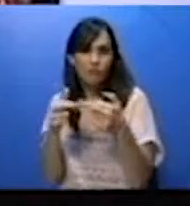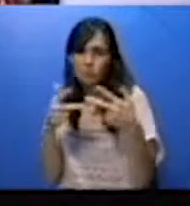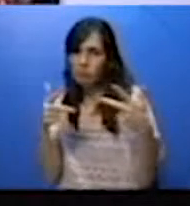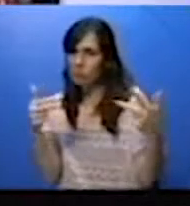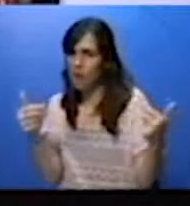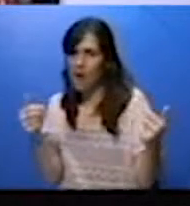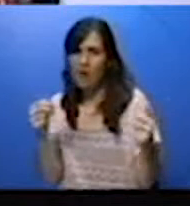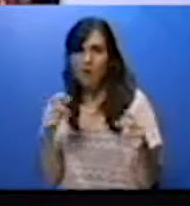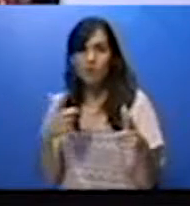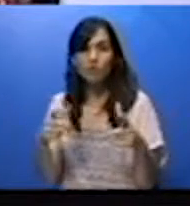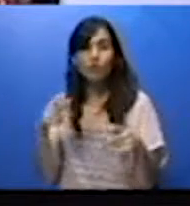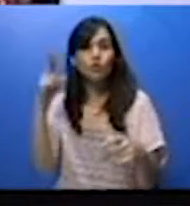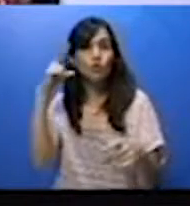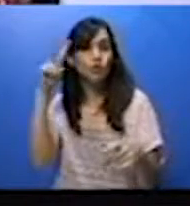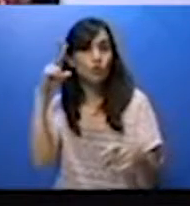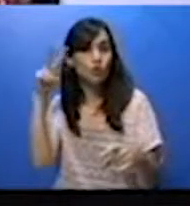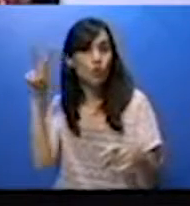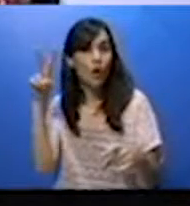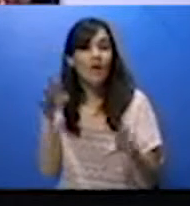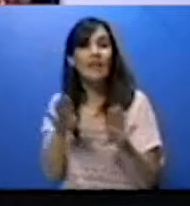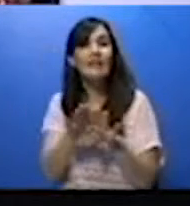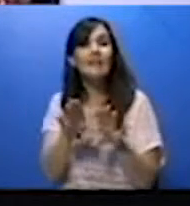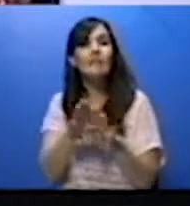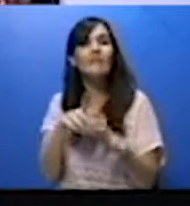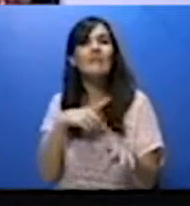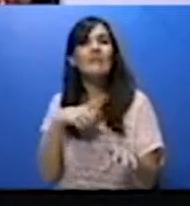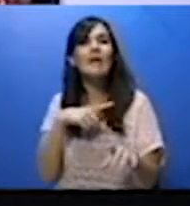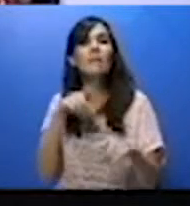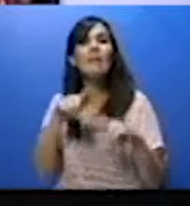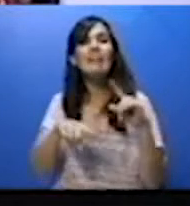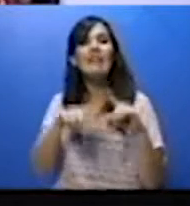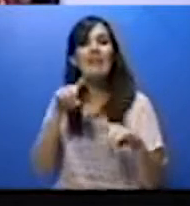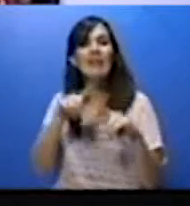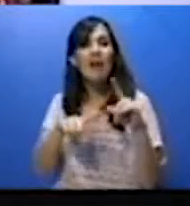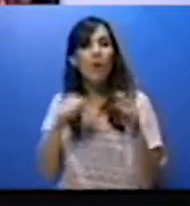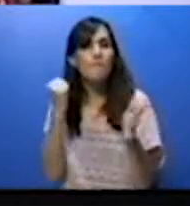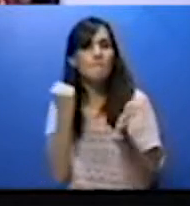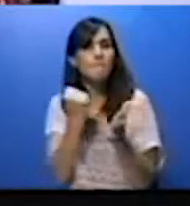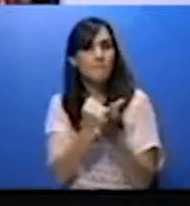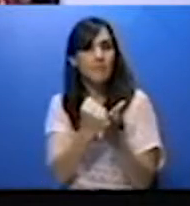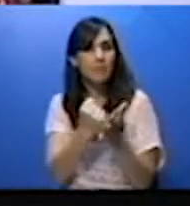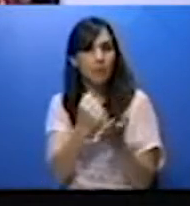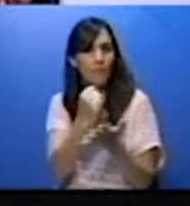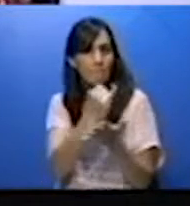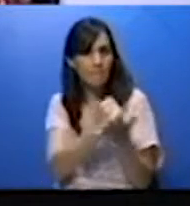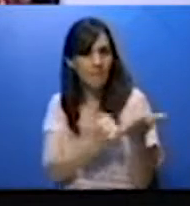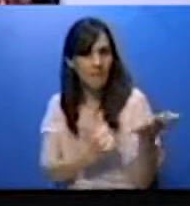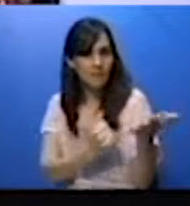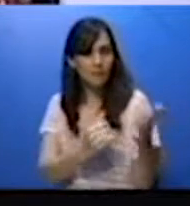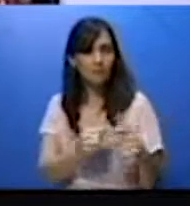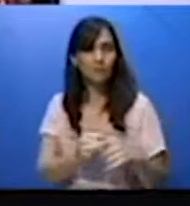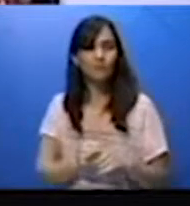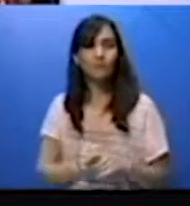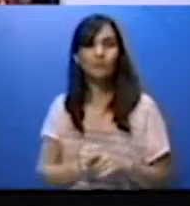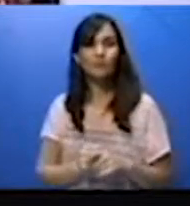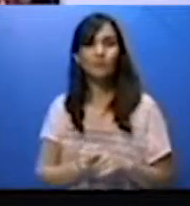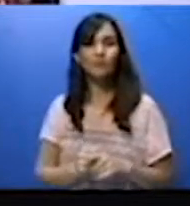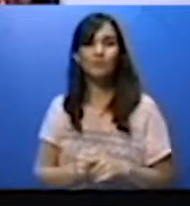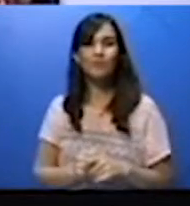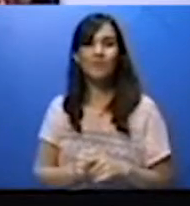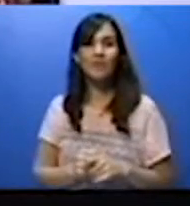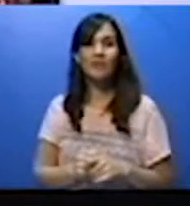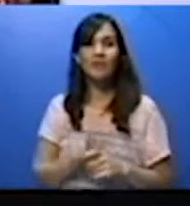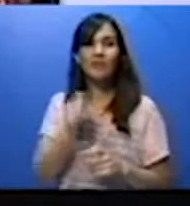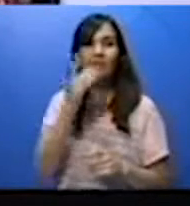histórias tá e que está também o material empresta de vocês tá no módulo 12 tá certo